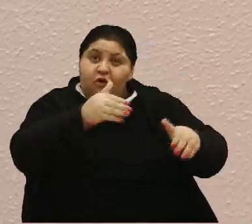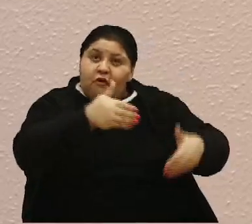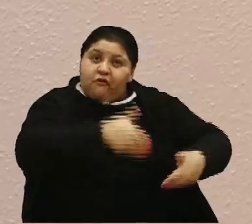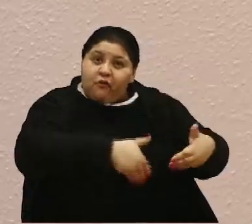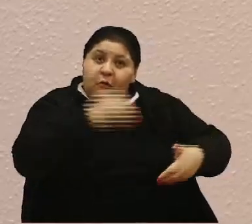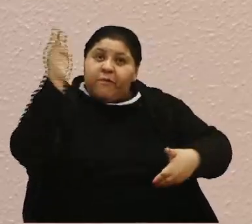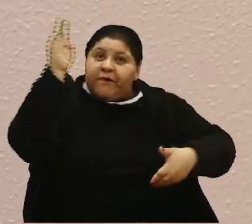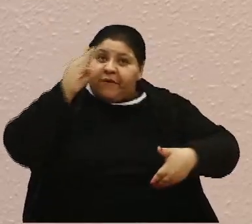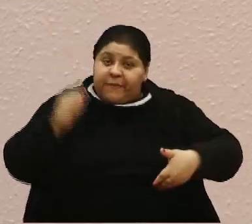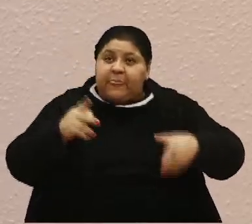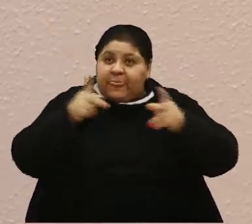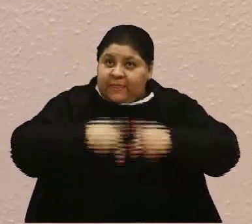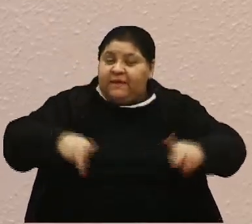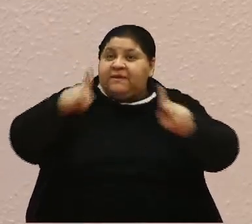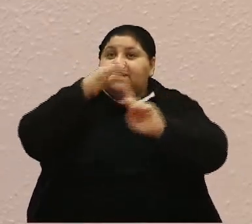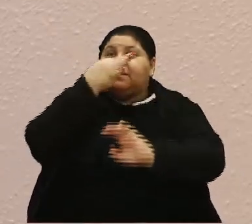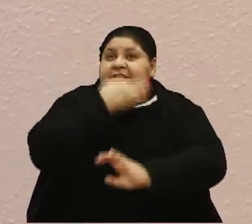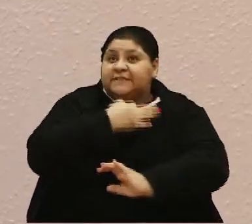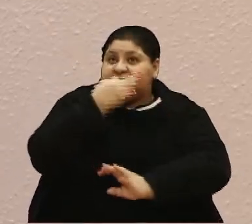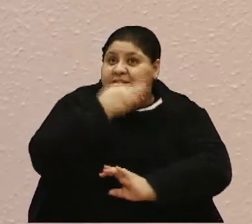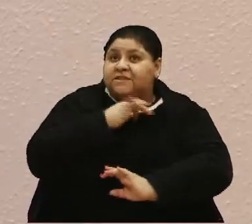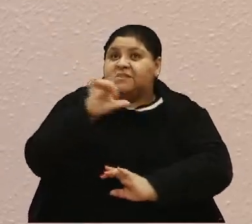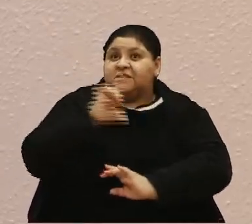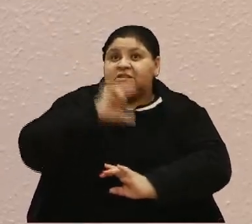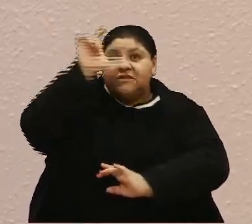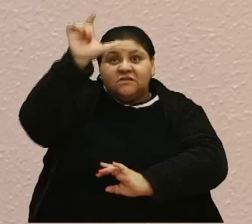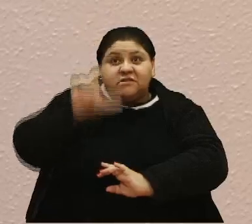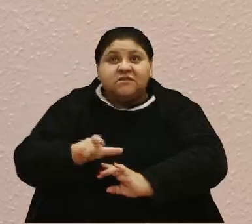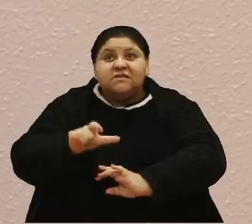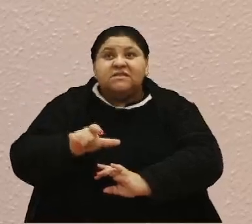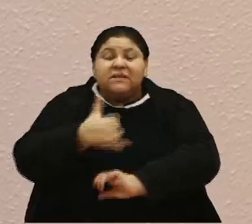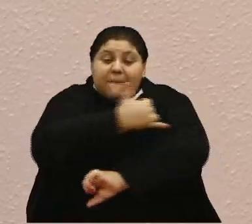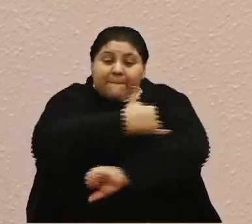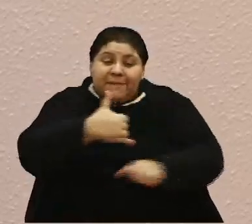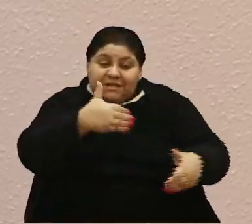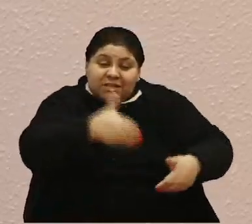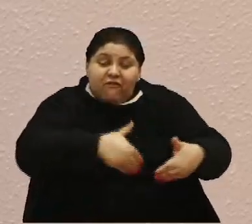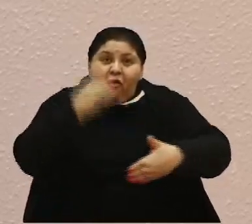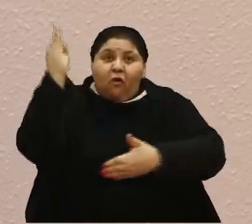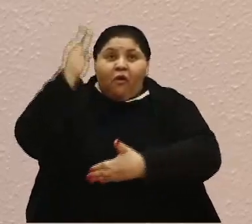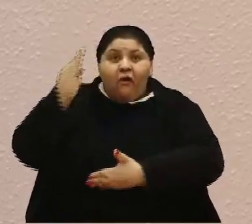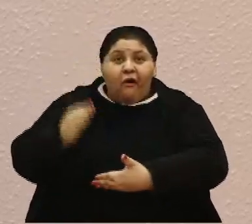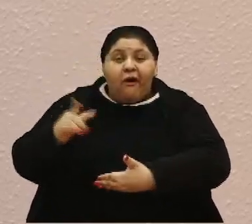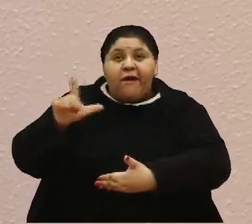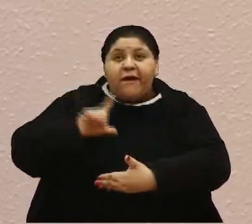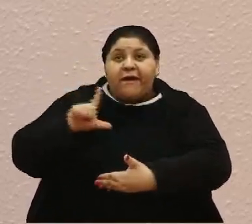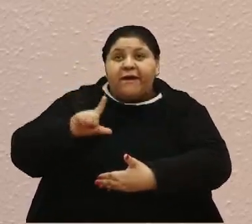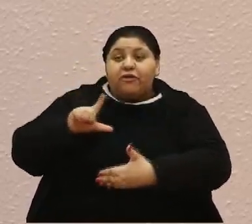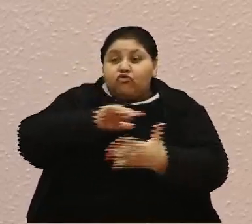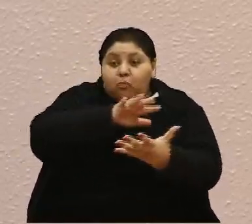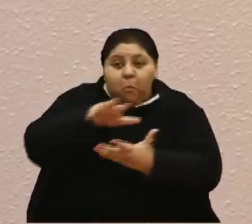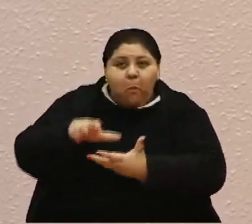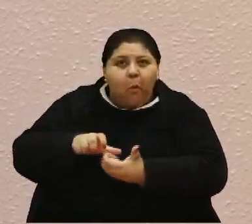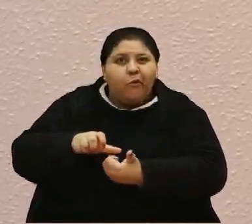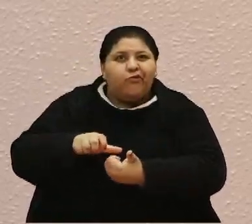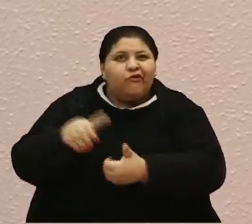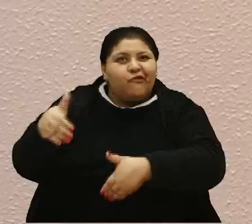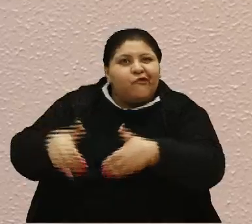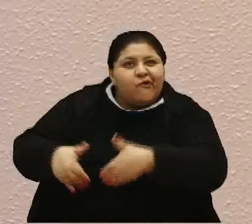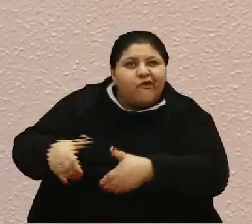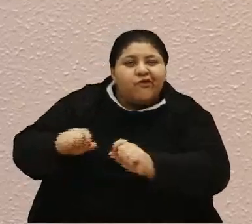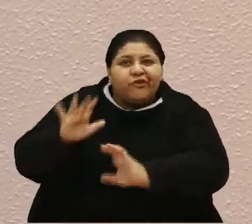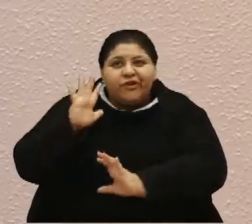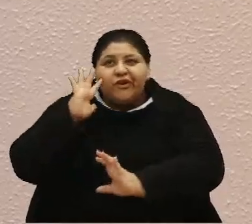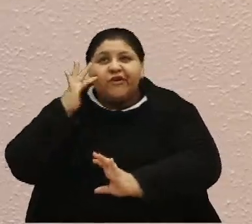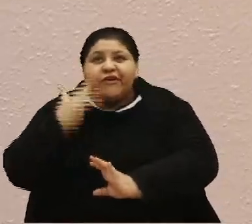Sim, população caxiense, ainda tem gente que passa fome no Brasil, ainda tem gente que passa fome no mundo, e isso só vai acontecer quando